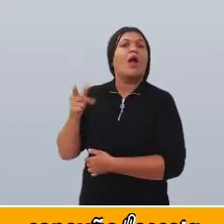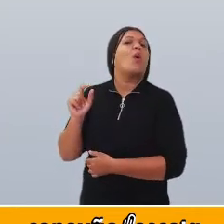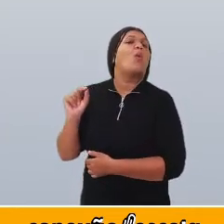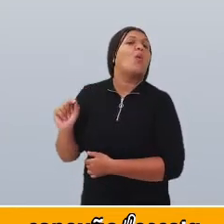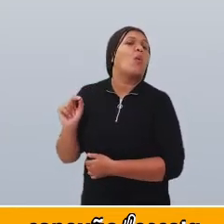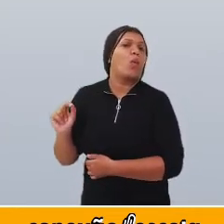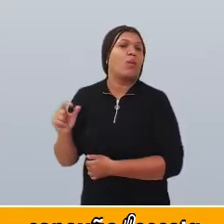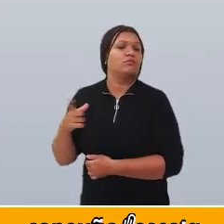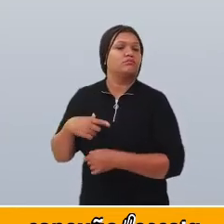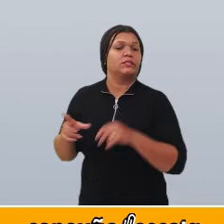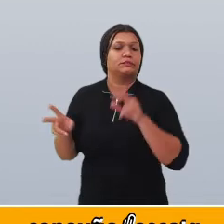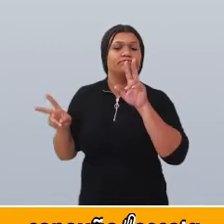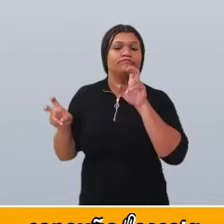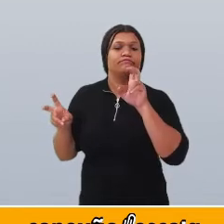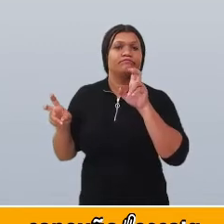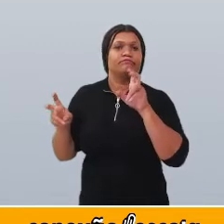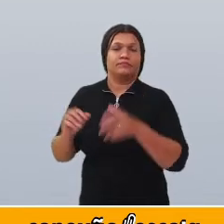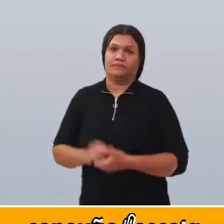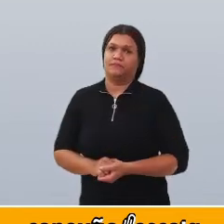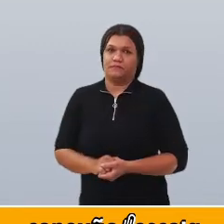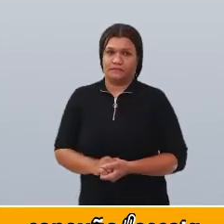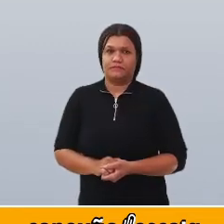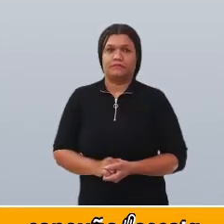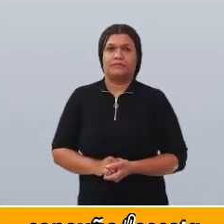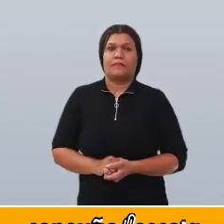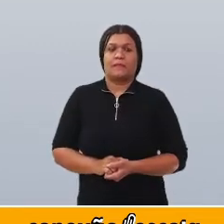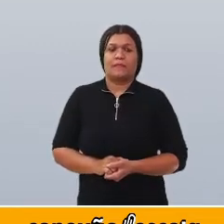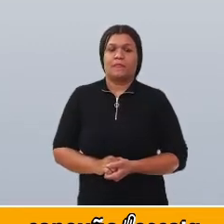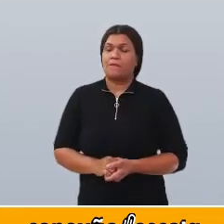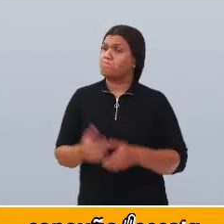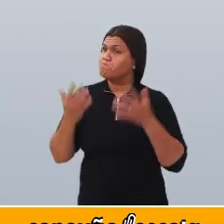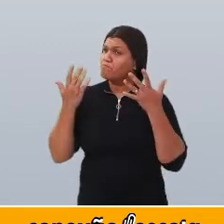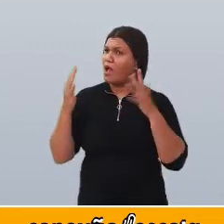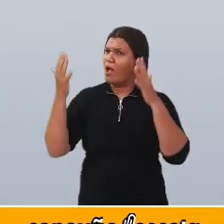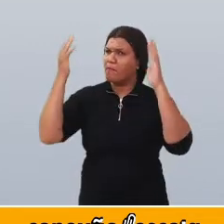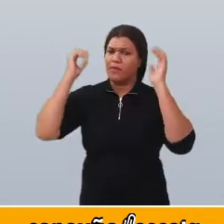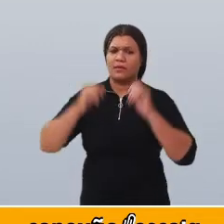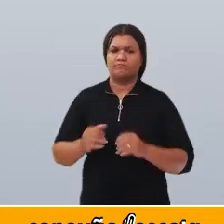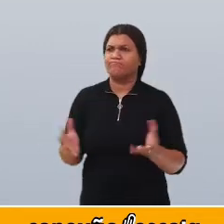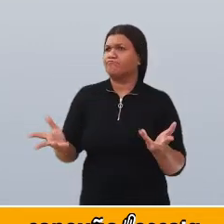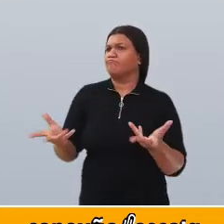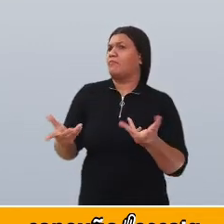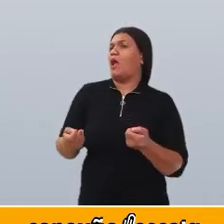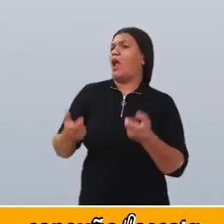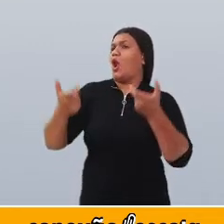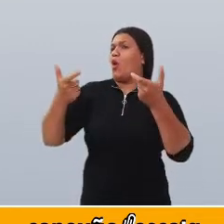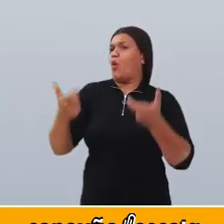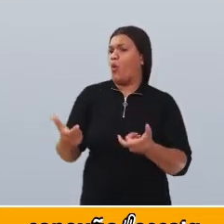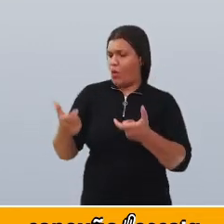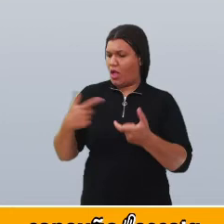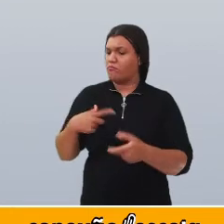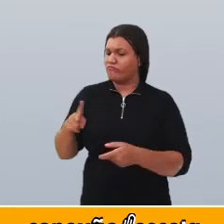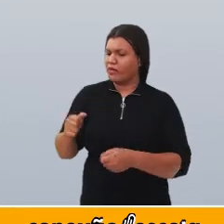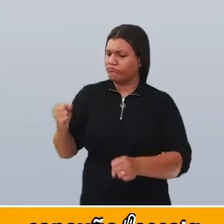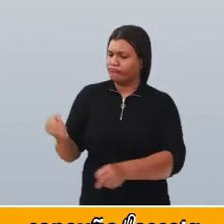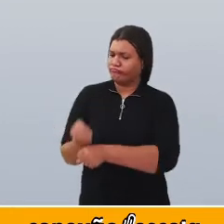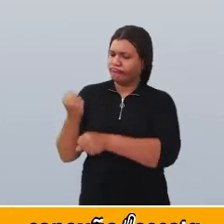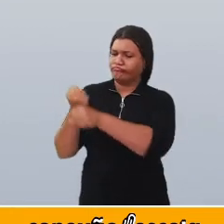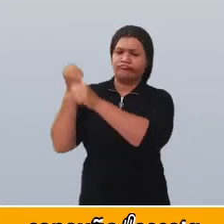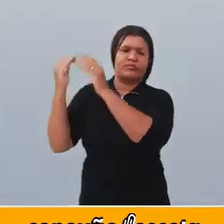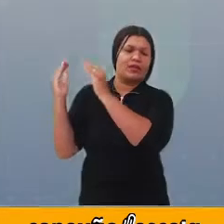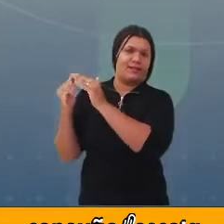está entre aspas. Vejam. Bravo, que belo lugar para levantar a minha